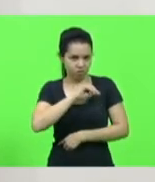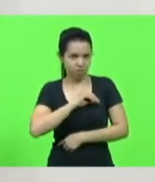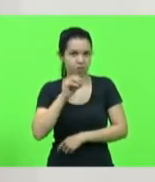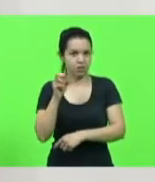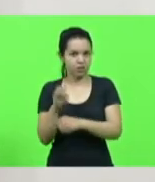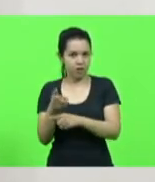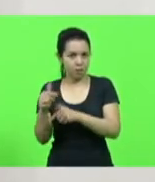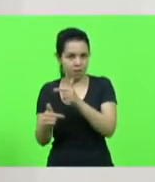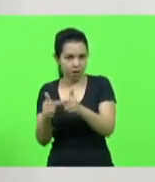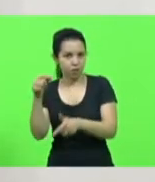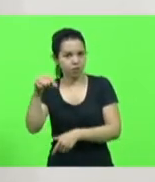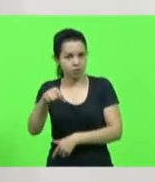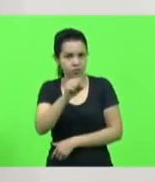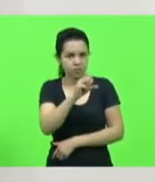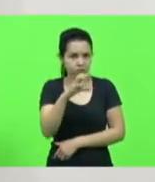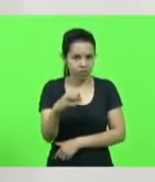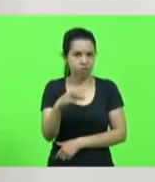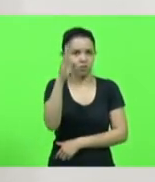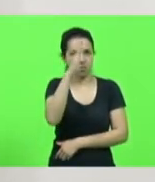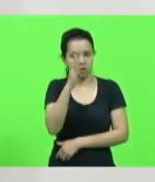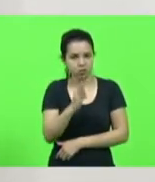Santa Catarina e no Brasil.